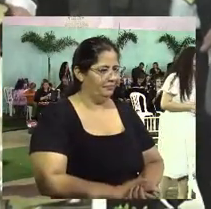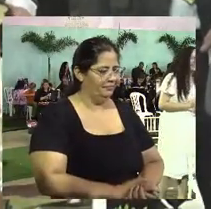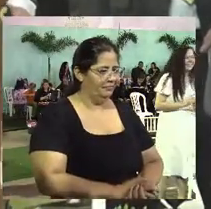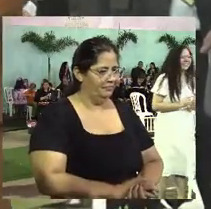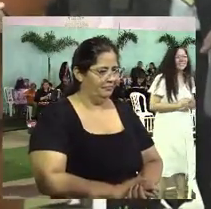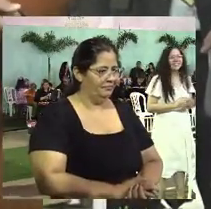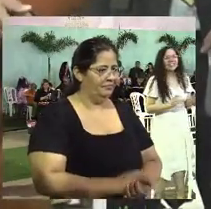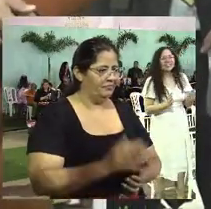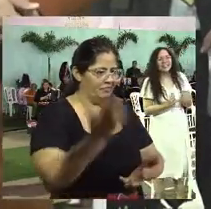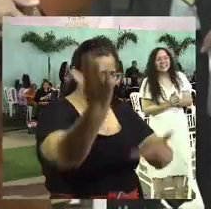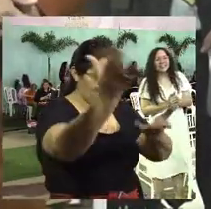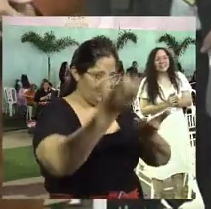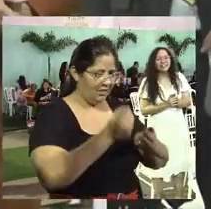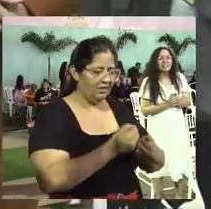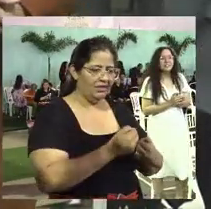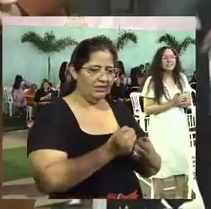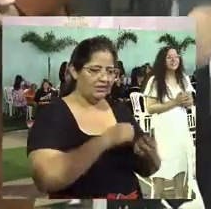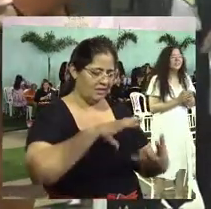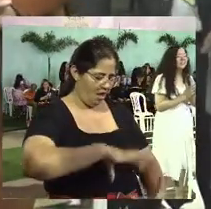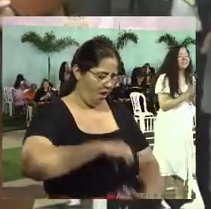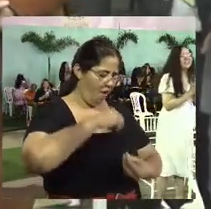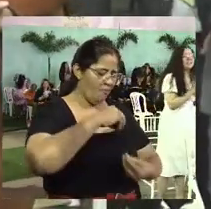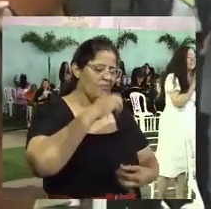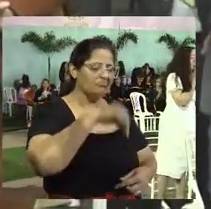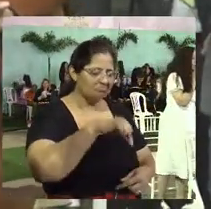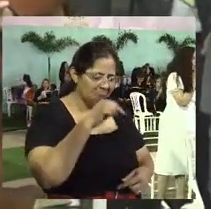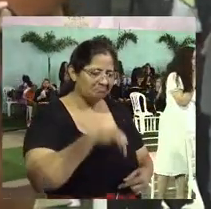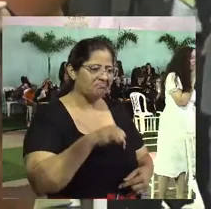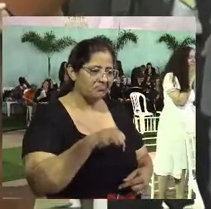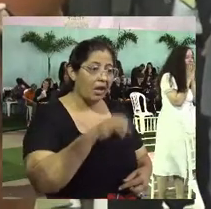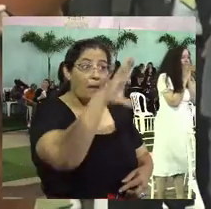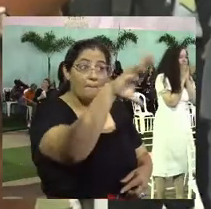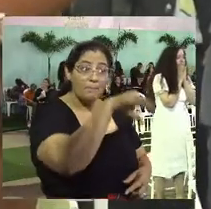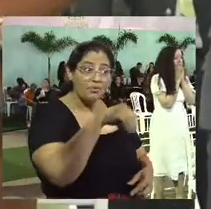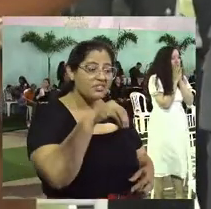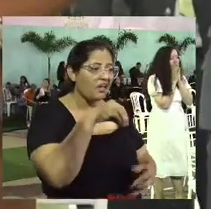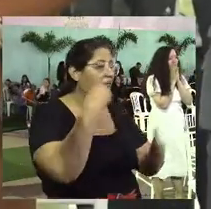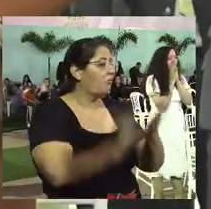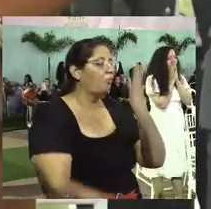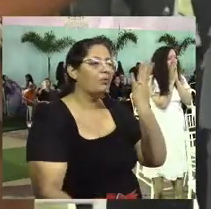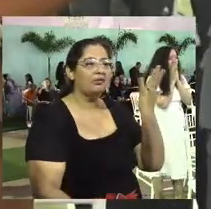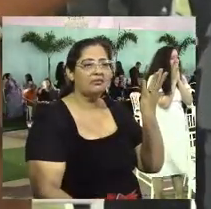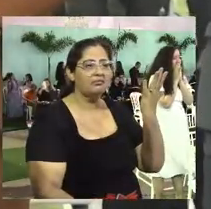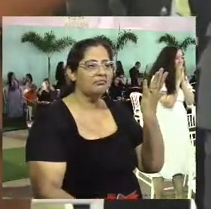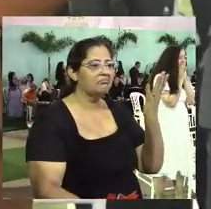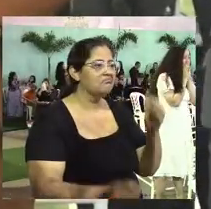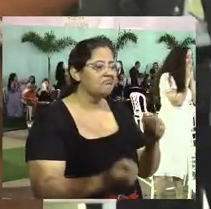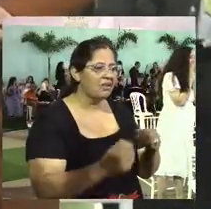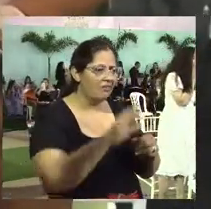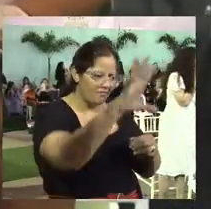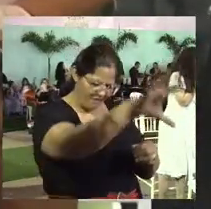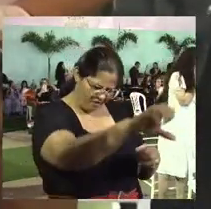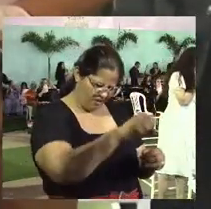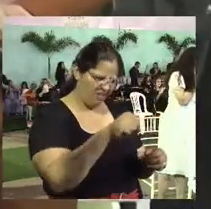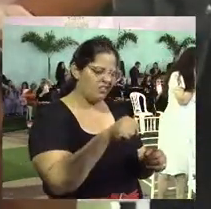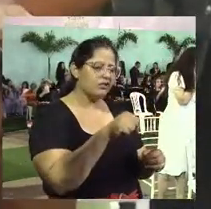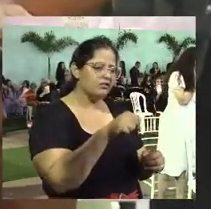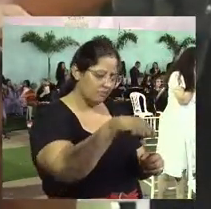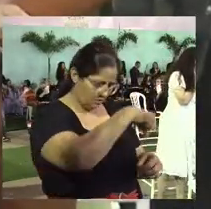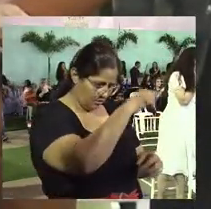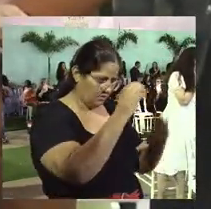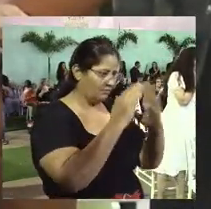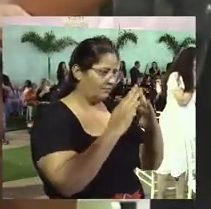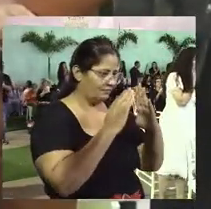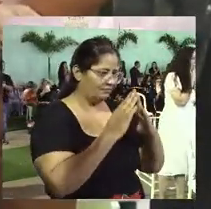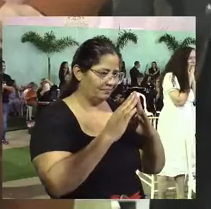simples eu quero que você traga as almas para cá você vai trazer os perdidos você vai lá no cabra agarra pelo bigode dele pelos cabelo